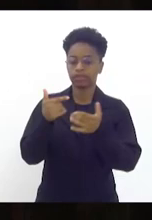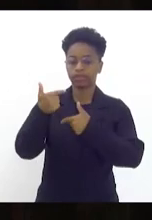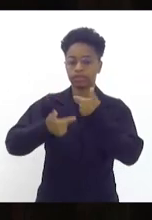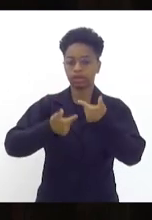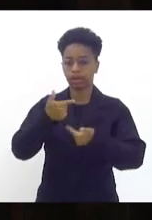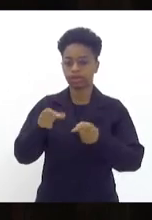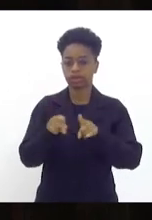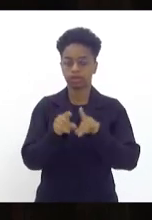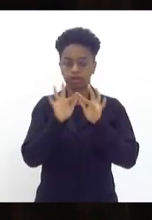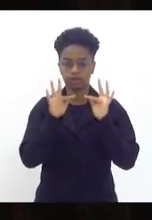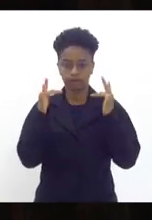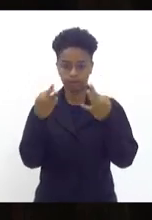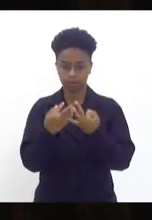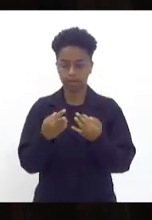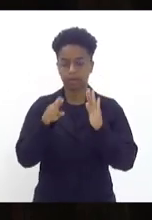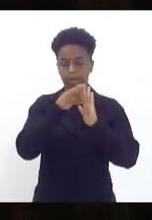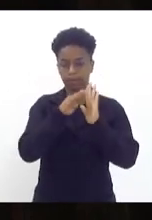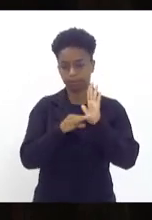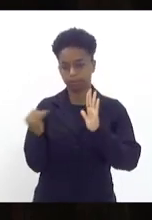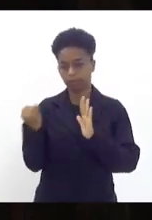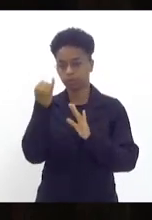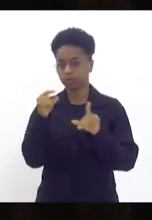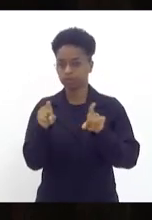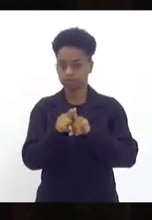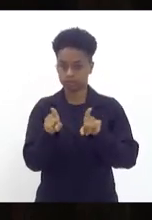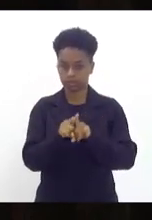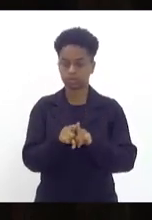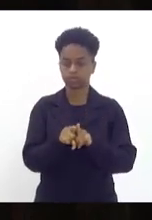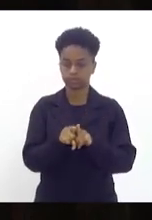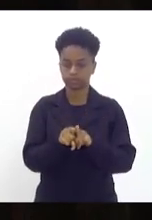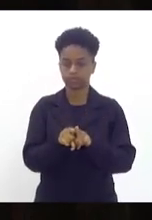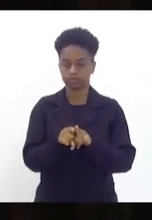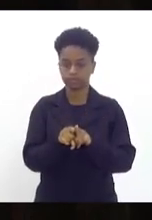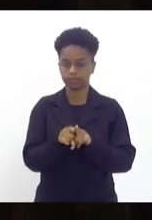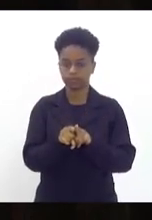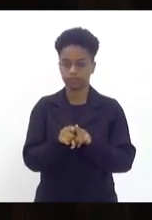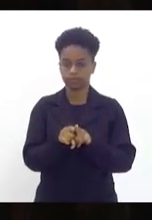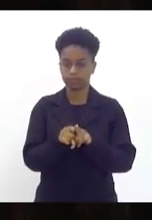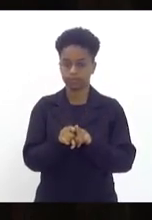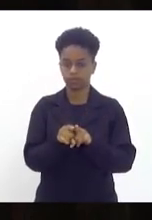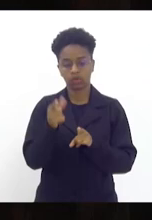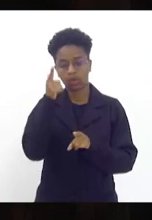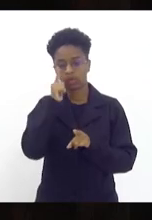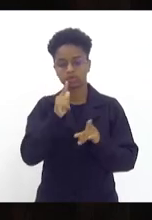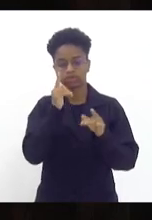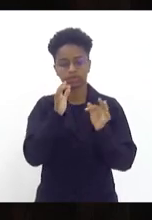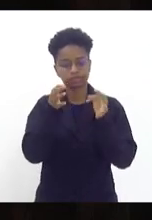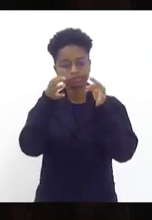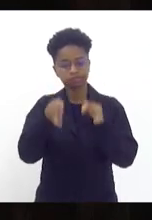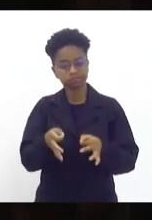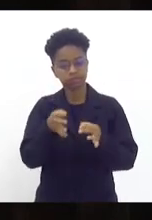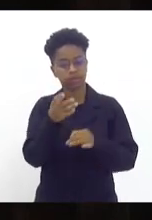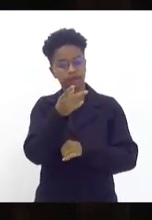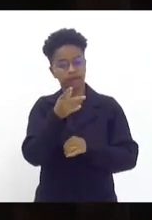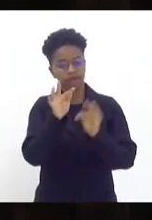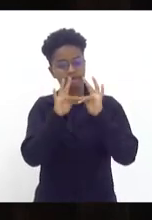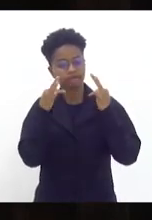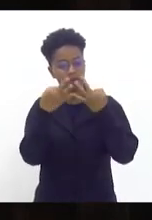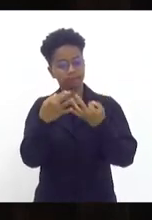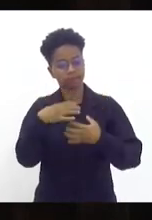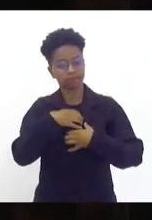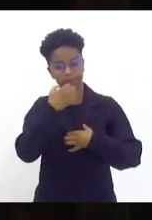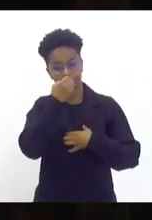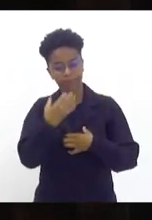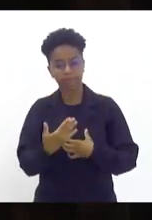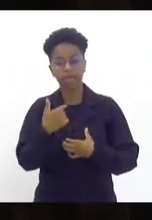pauta muito importante também, né, para a estabilidade familiar. E eu começaria dizendo